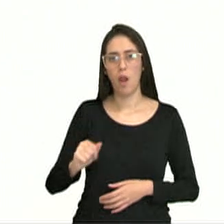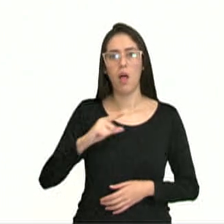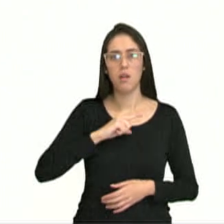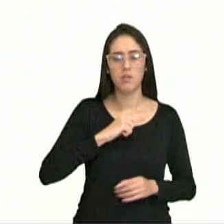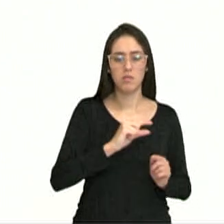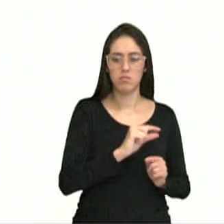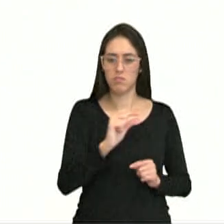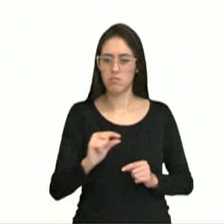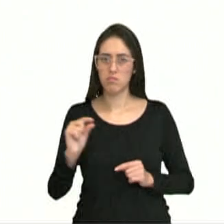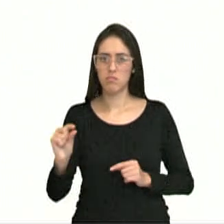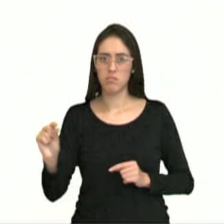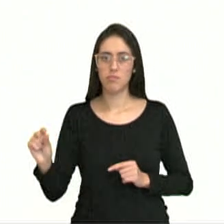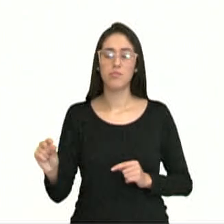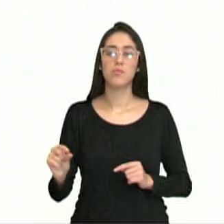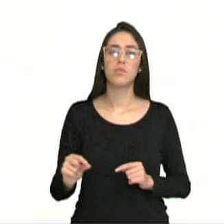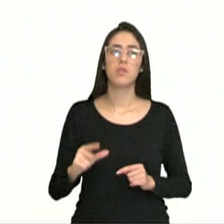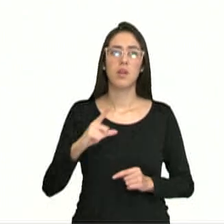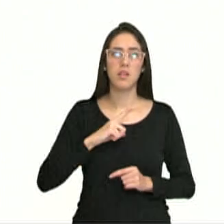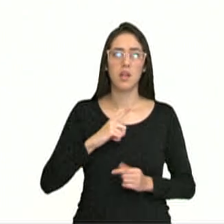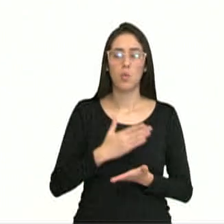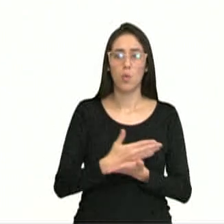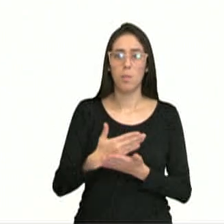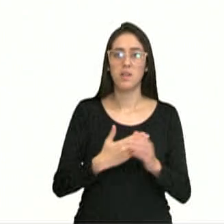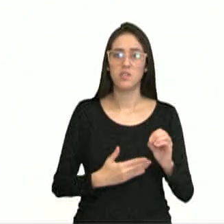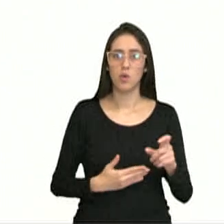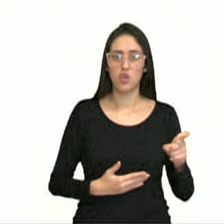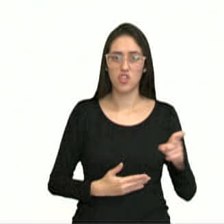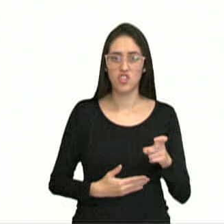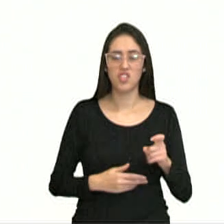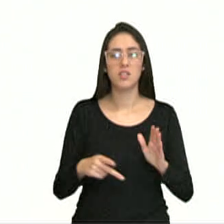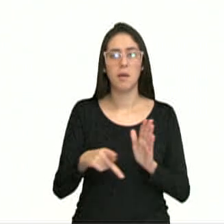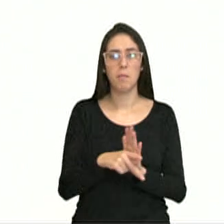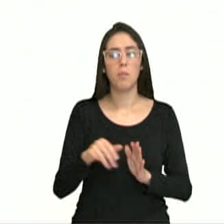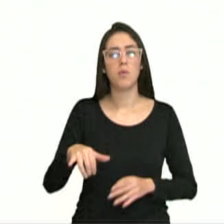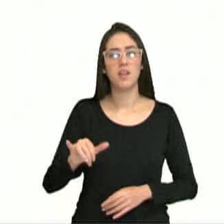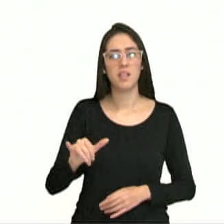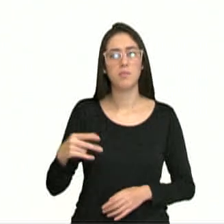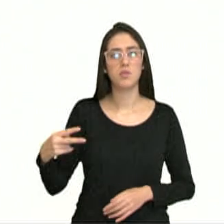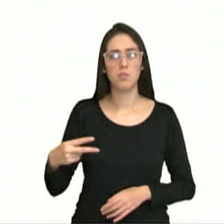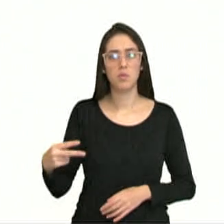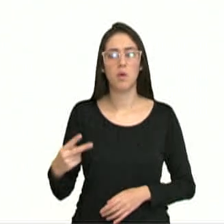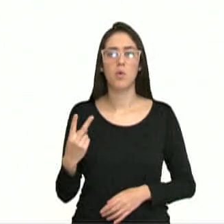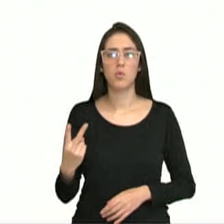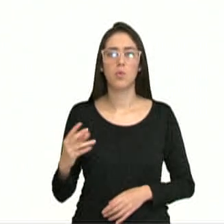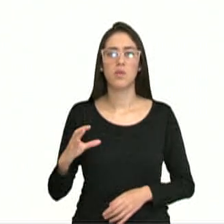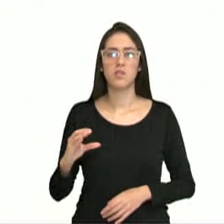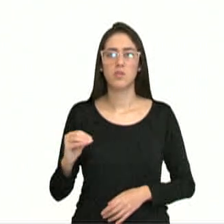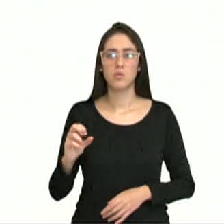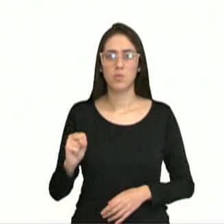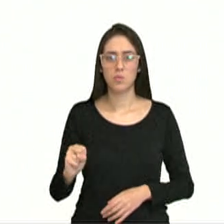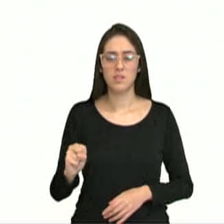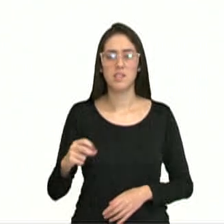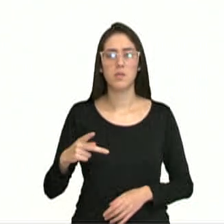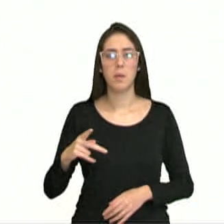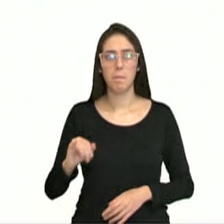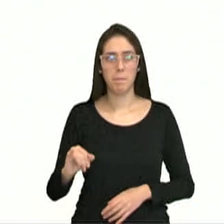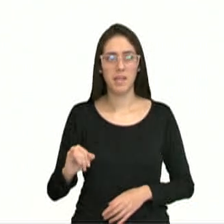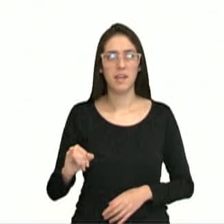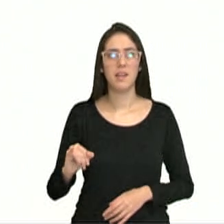origem OX, obedecendo a função y igual a 2 cosseno